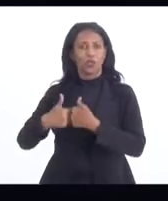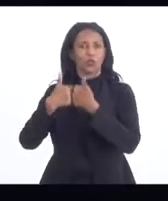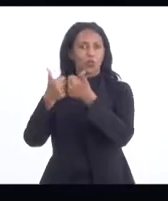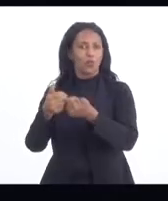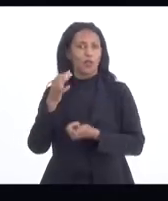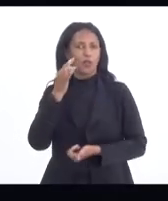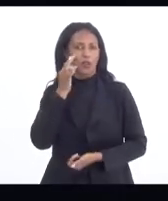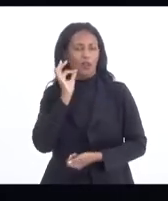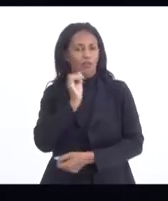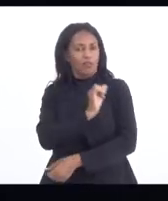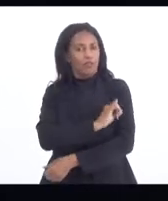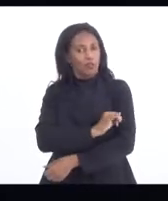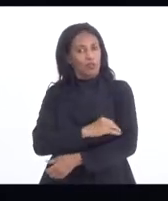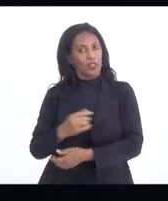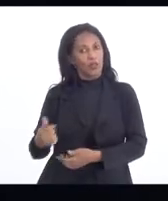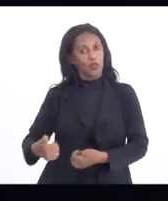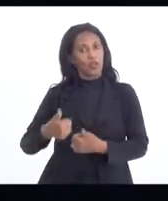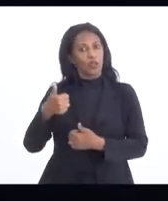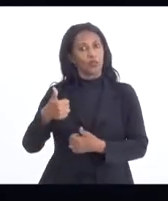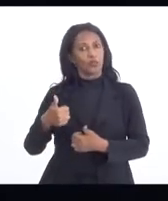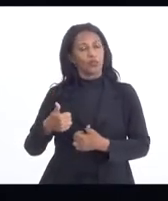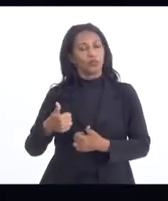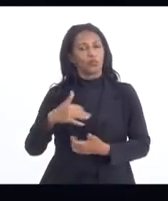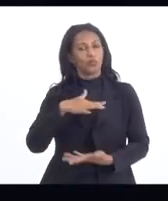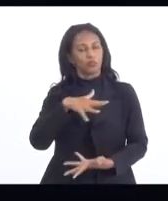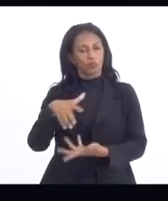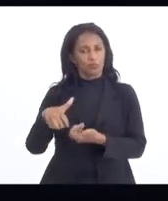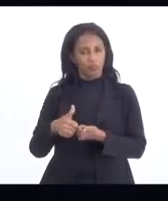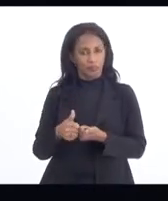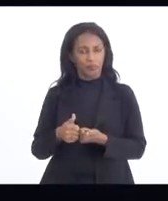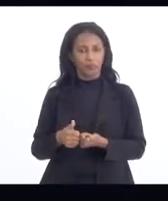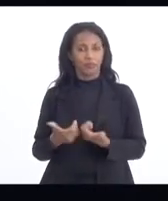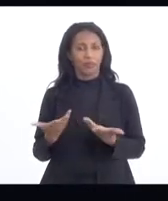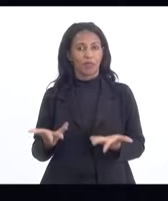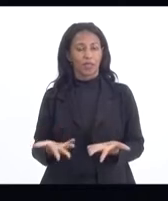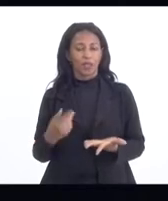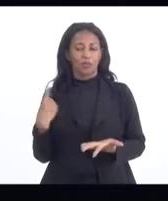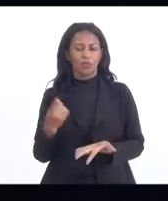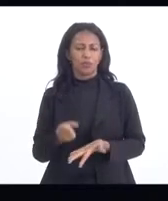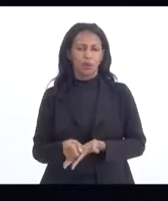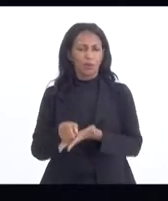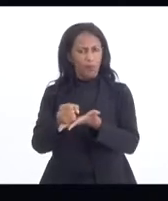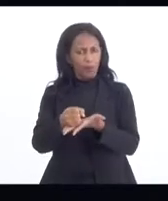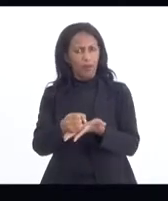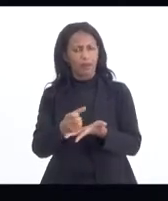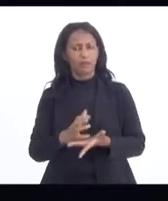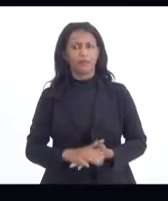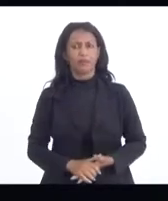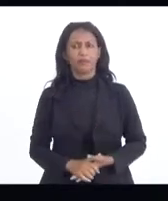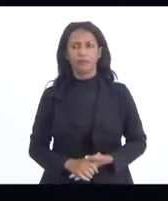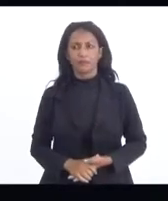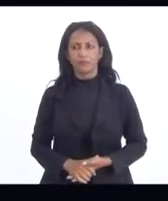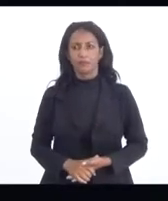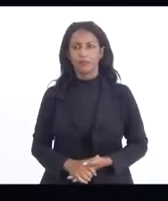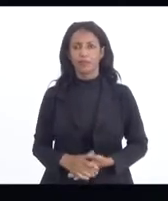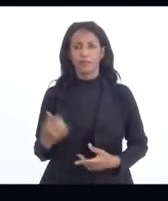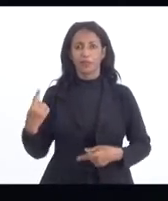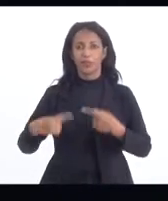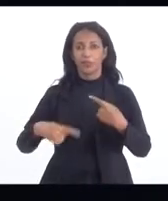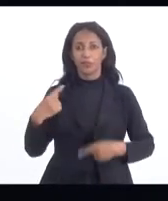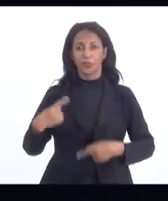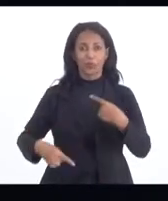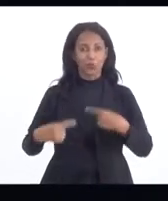café do Rio de Janeiro e um dos melhores cafés do Brasil. Então, nós precisamos apoiar, numa disputa